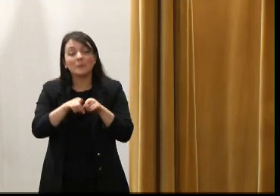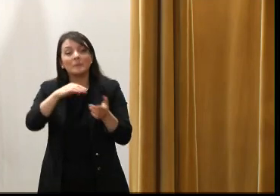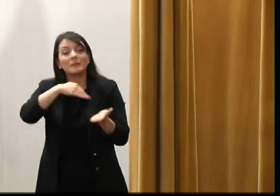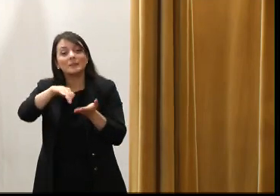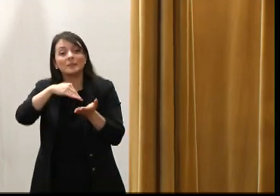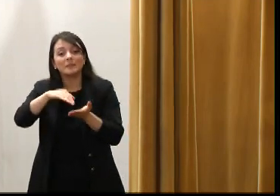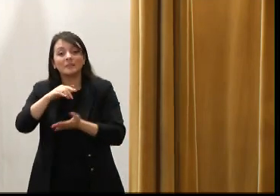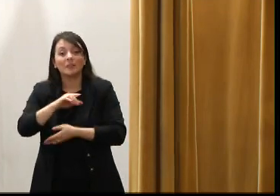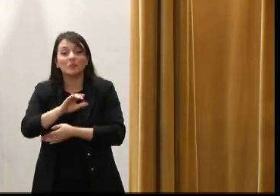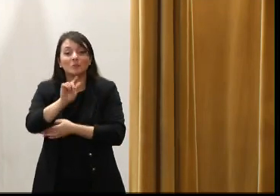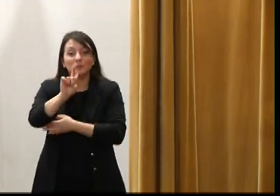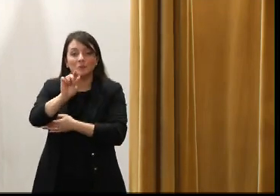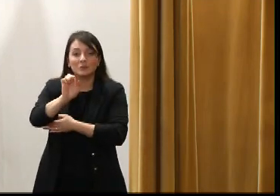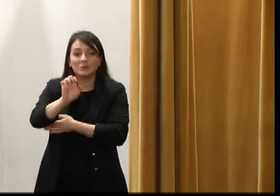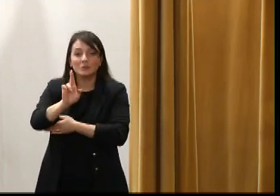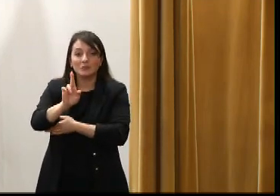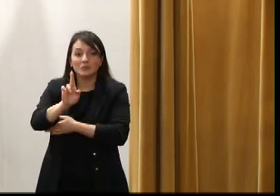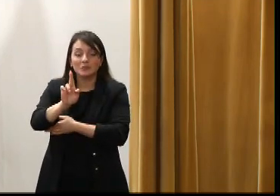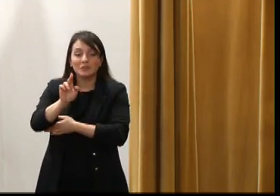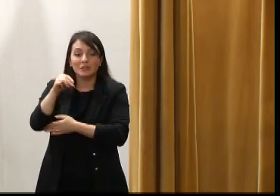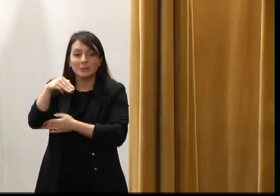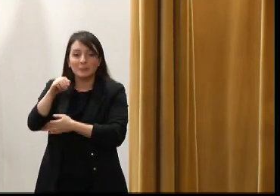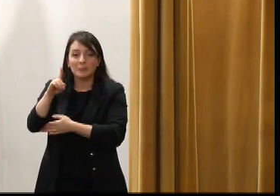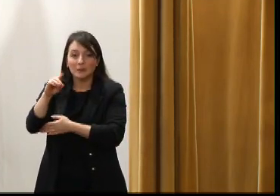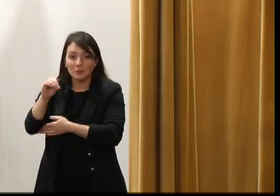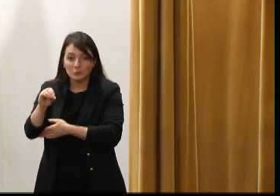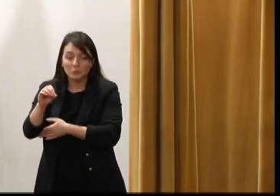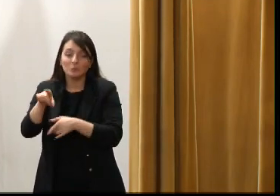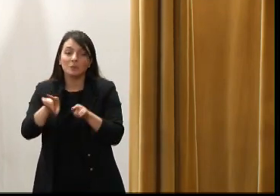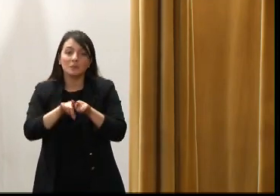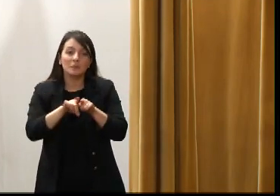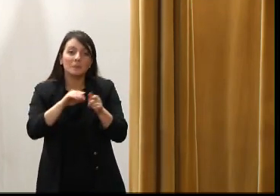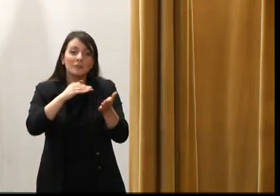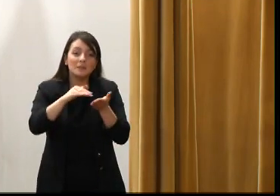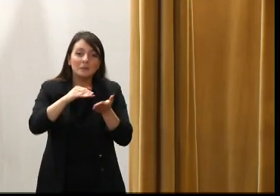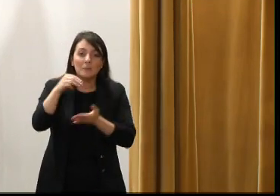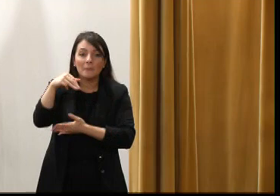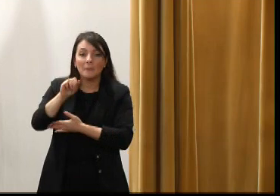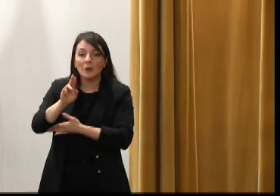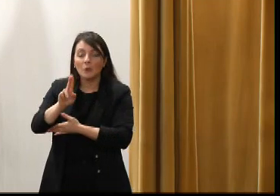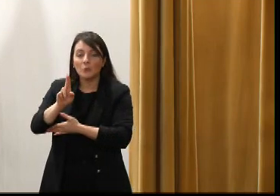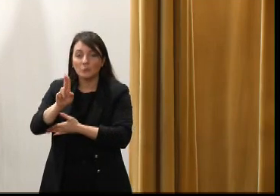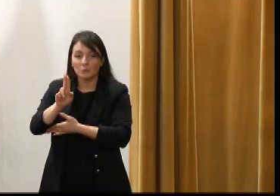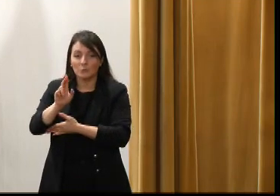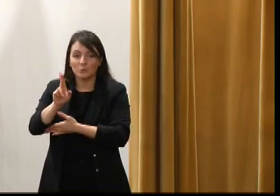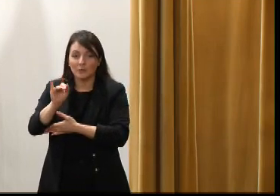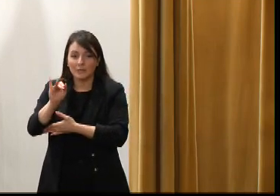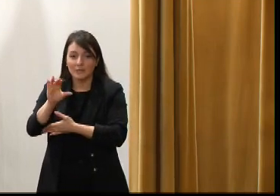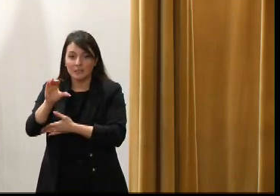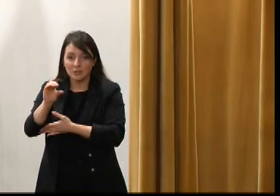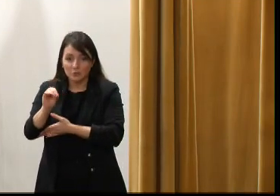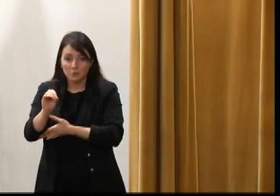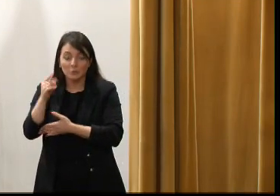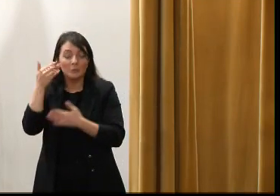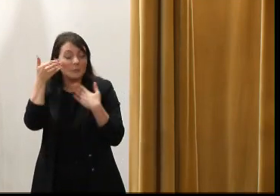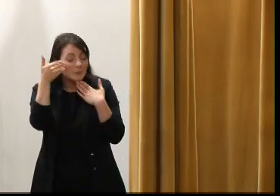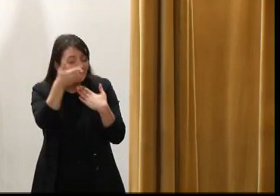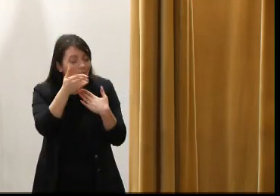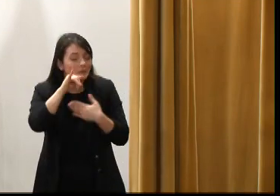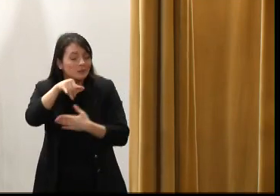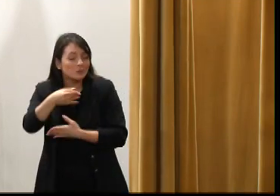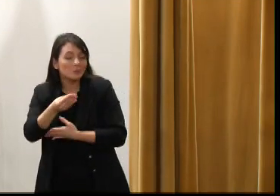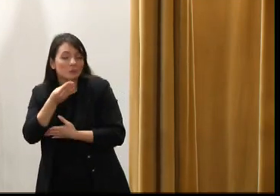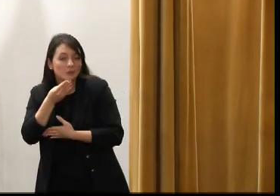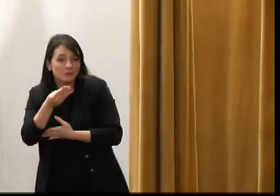Brem, que está na COP27, e o secretário adjunto Maurício Loss, meu muito obrigada pela oportunidade e